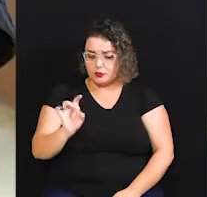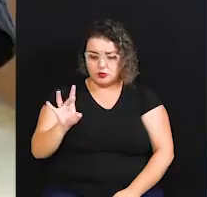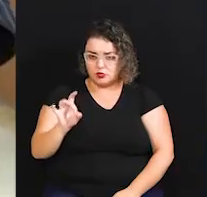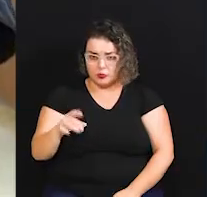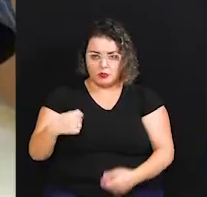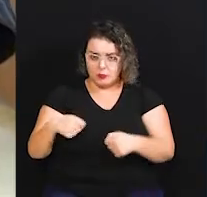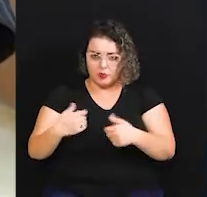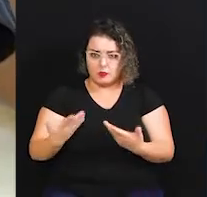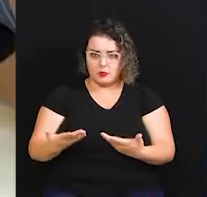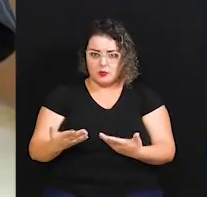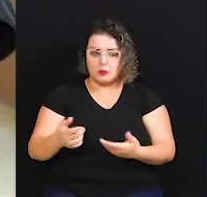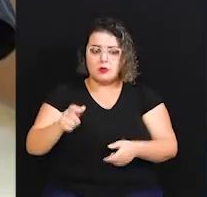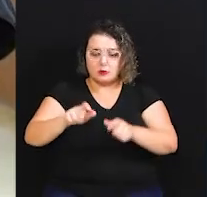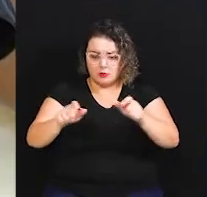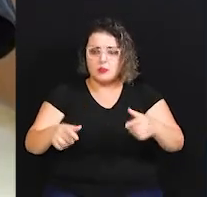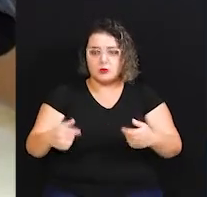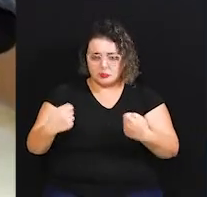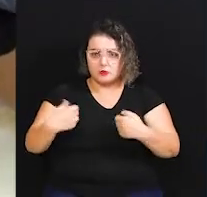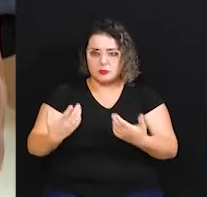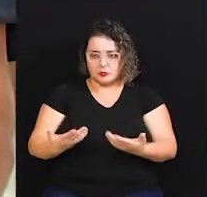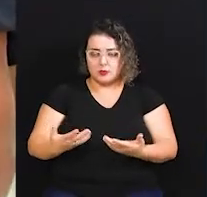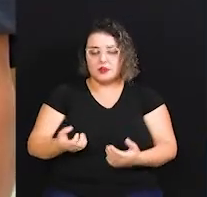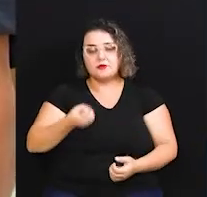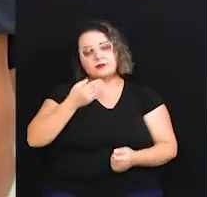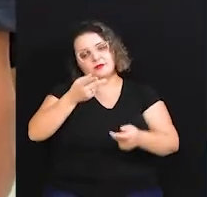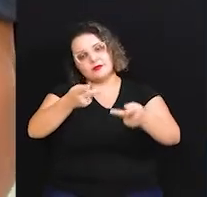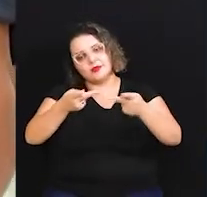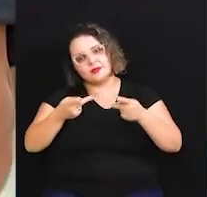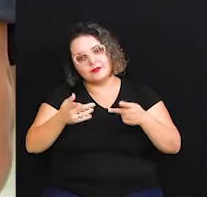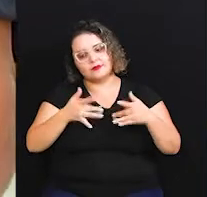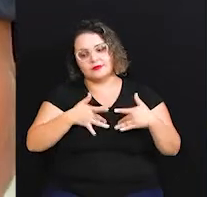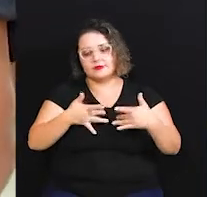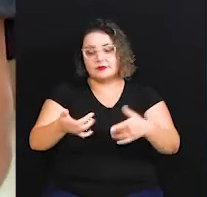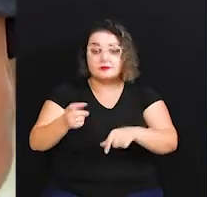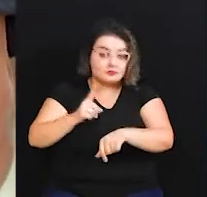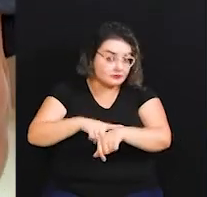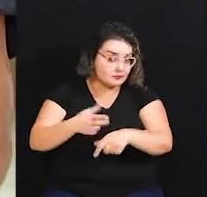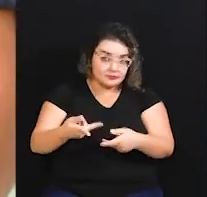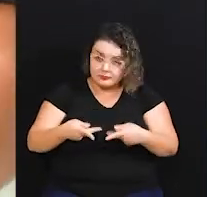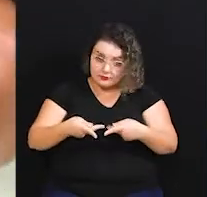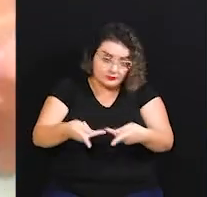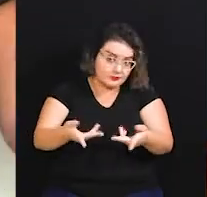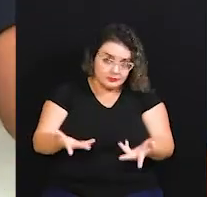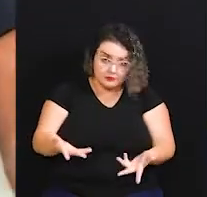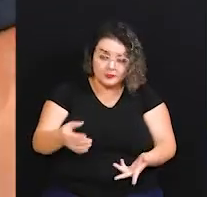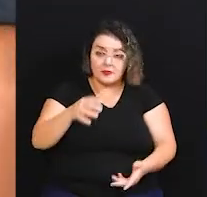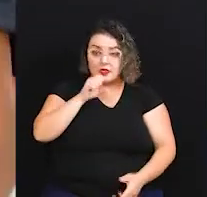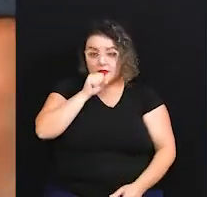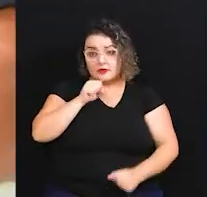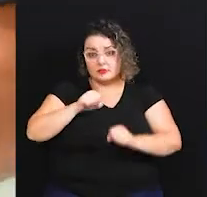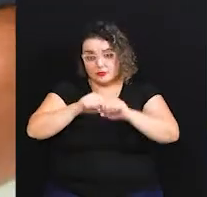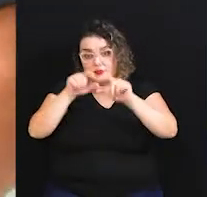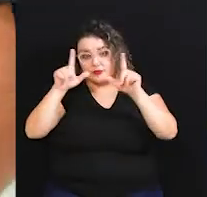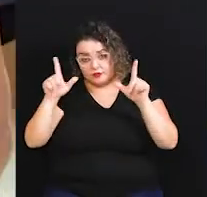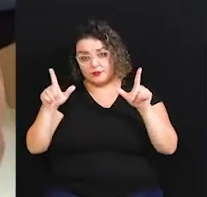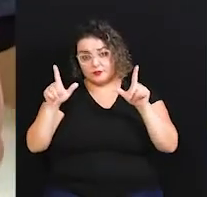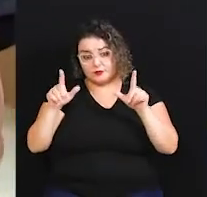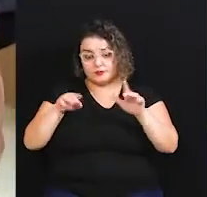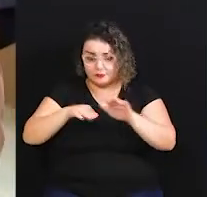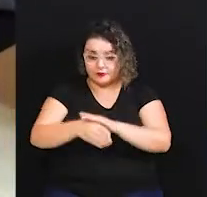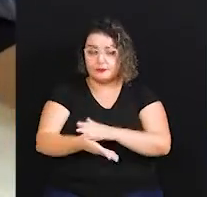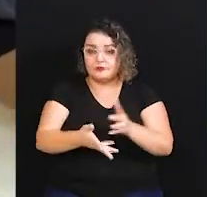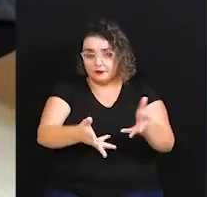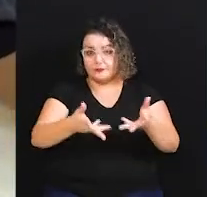precisam, né? Então, você é muito bem-vindo a doar o seu tempo para fazer uma visita. Aos sábados de